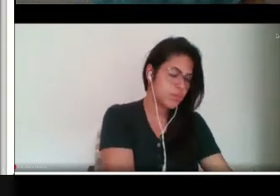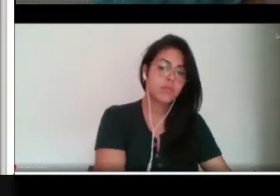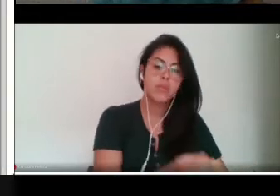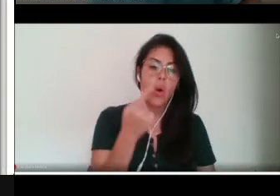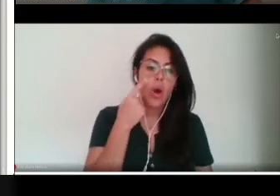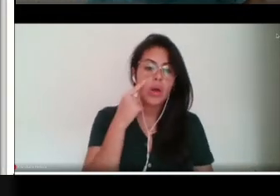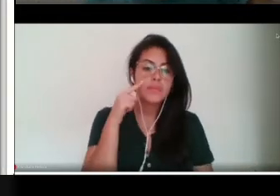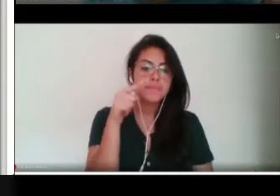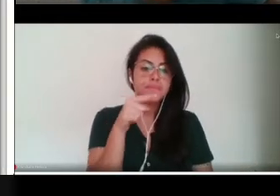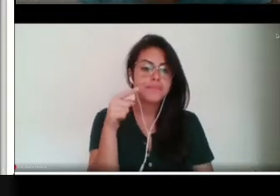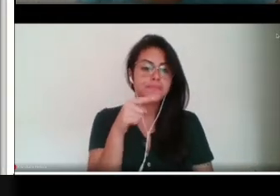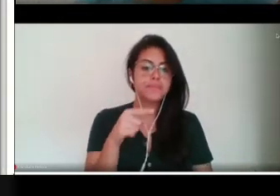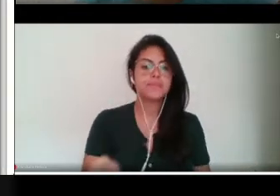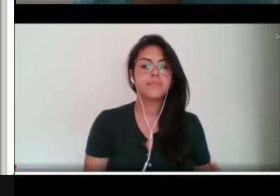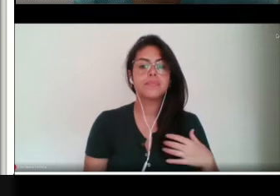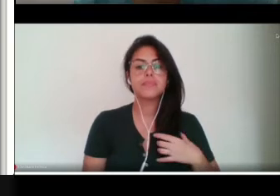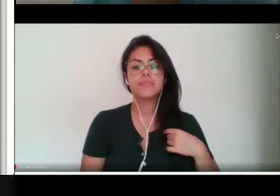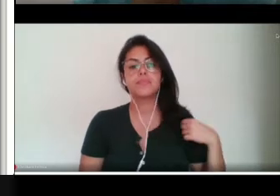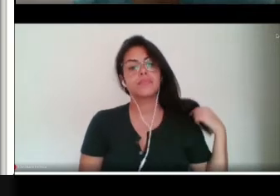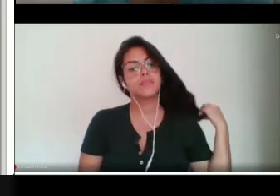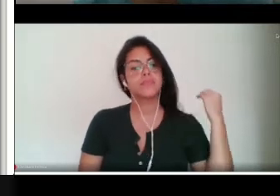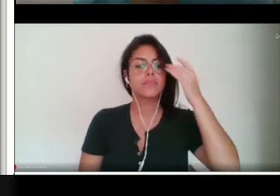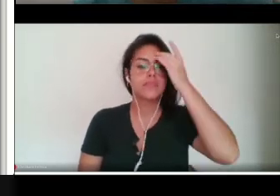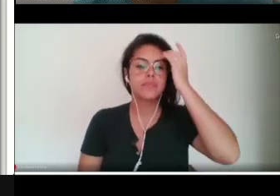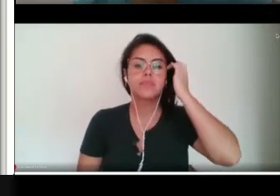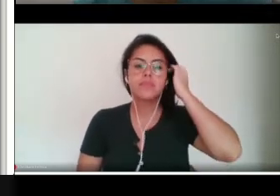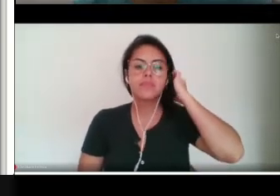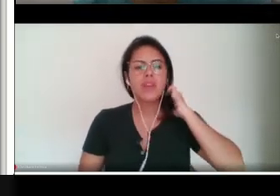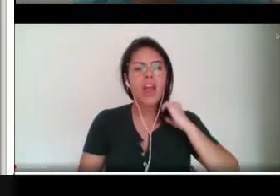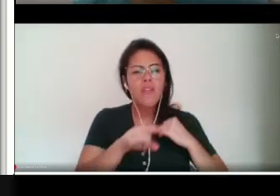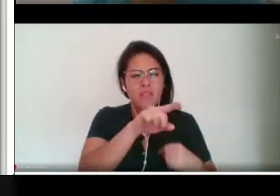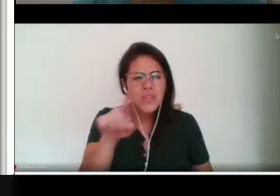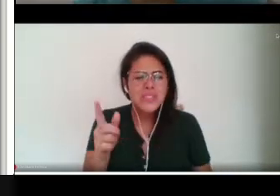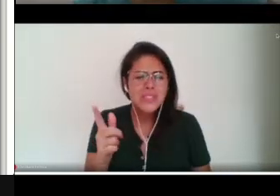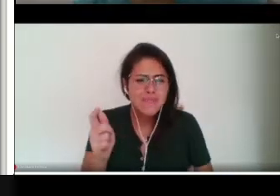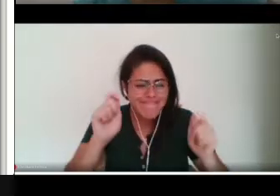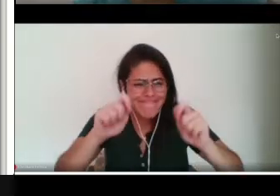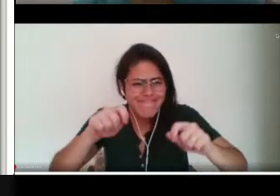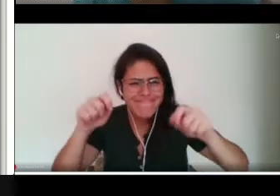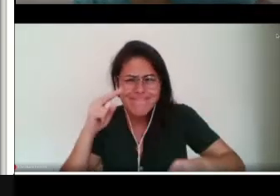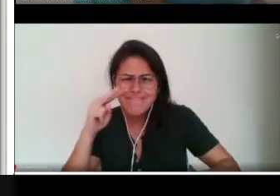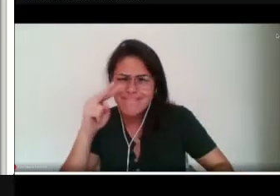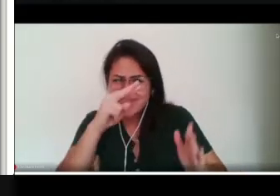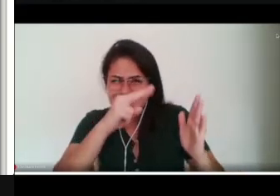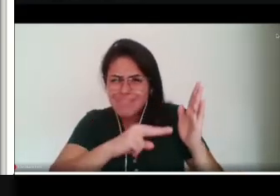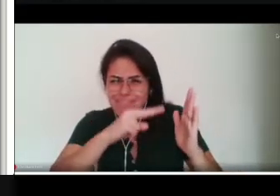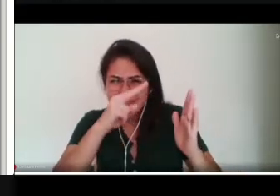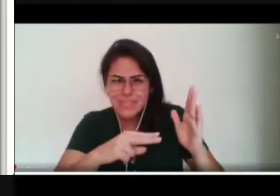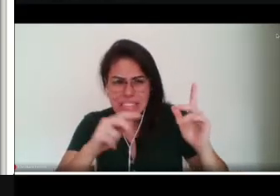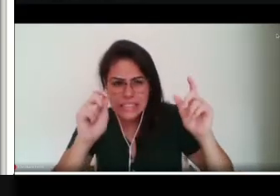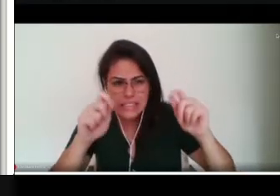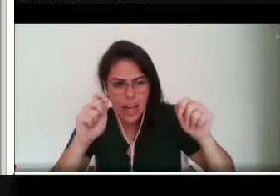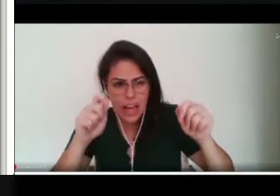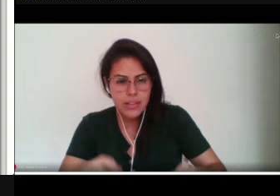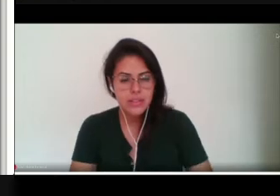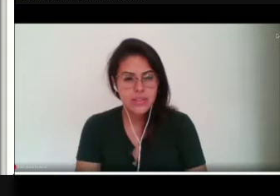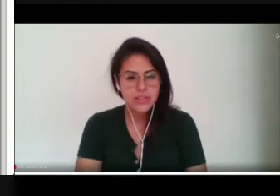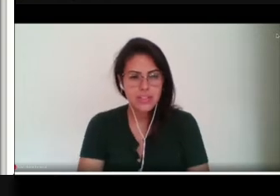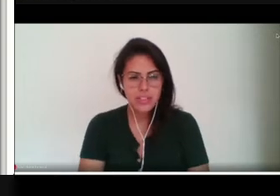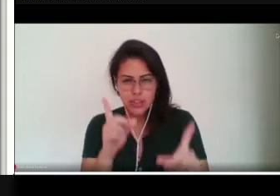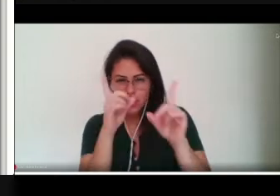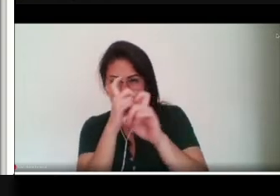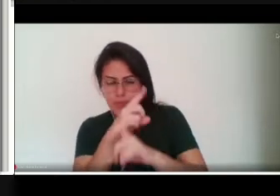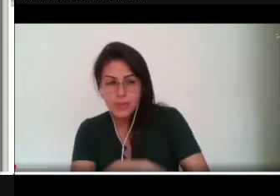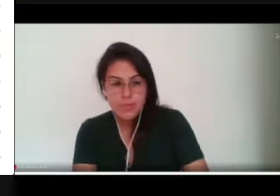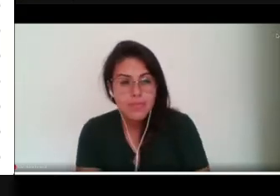Vocês conseguem ler o que está escrito aí? Ou tá difícil? Tá bem pequenininho. Se tiver como